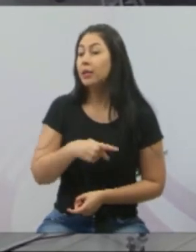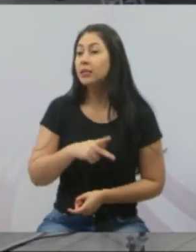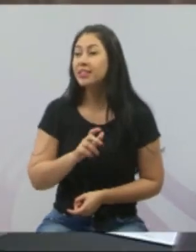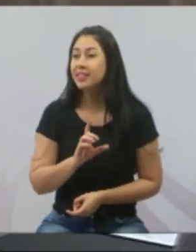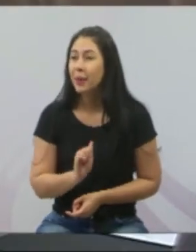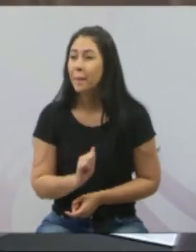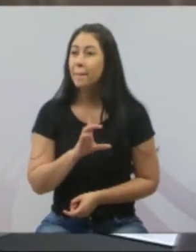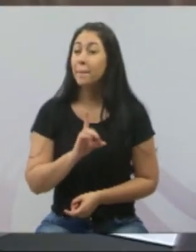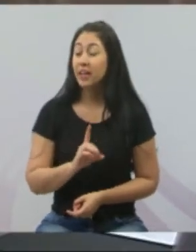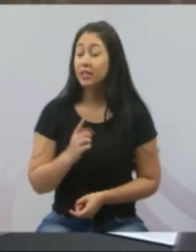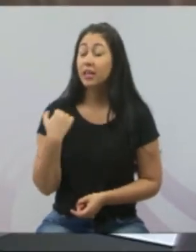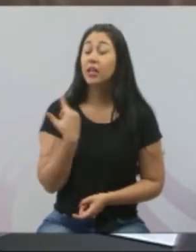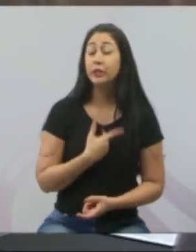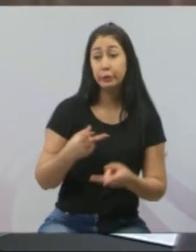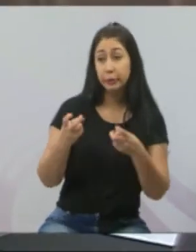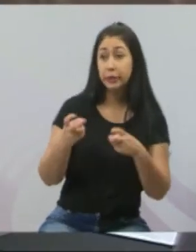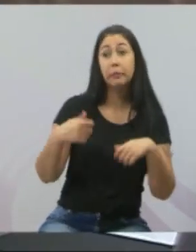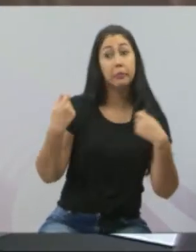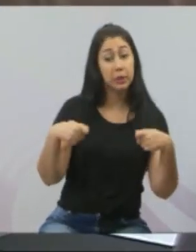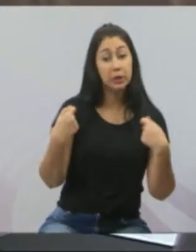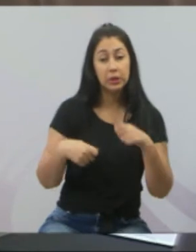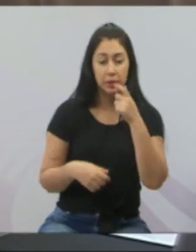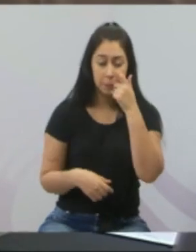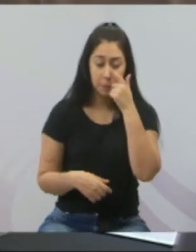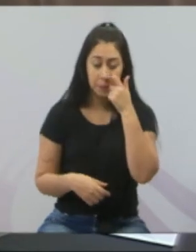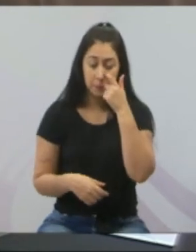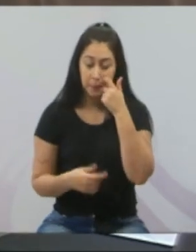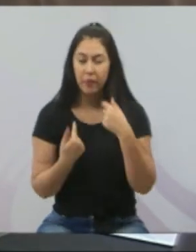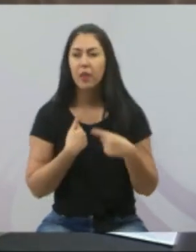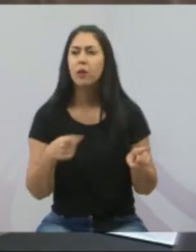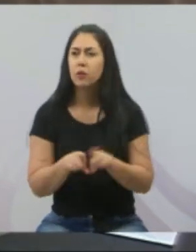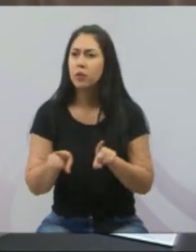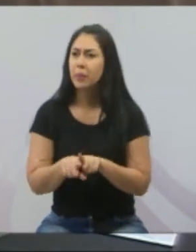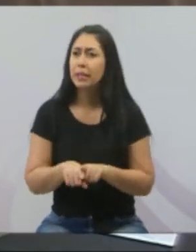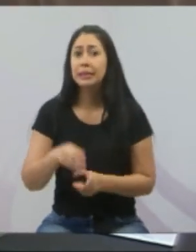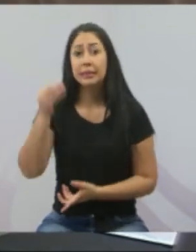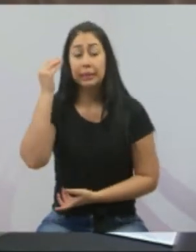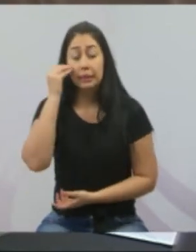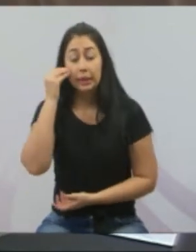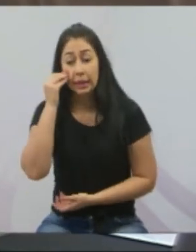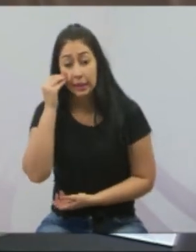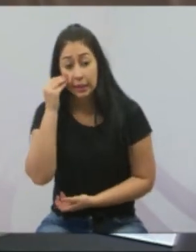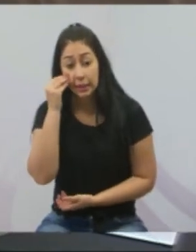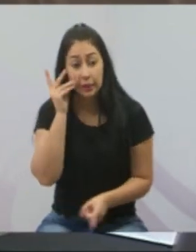Requerimento 240 em votação. Os vereadores contrários se manifestem levantando o braço.